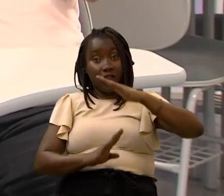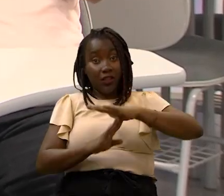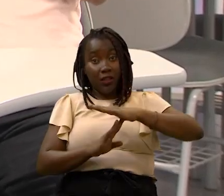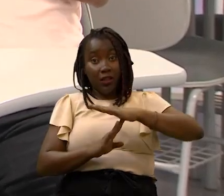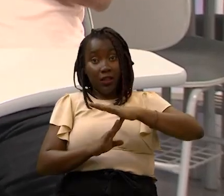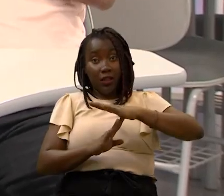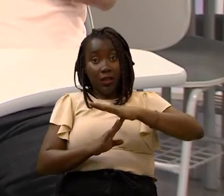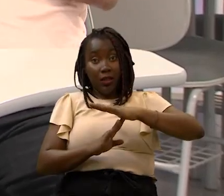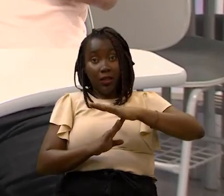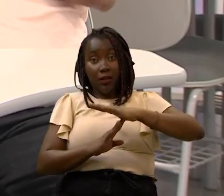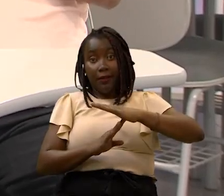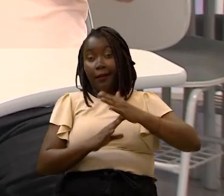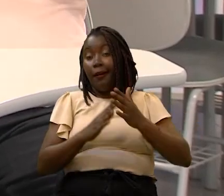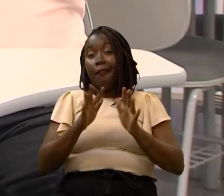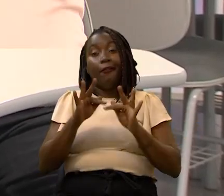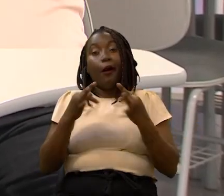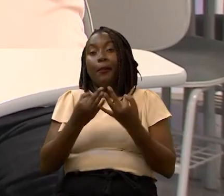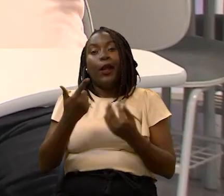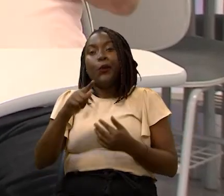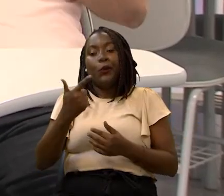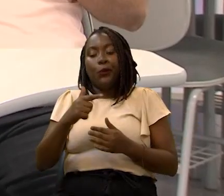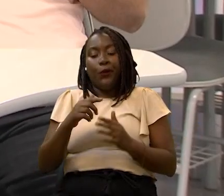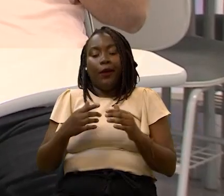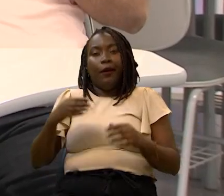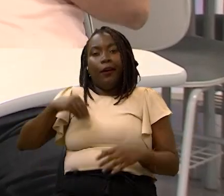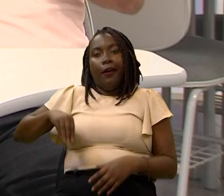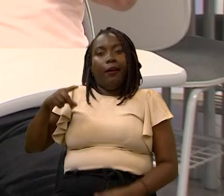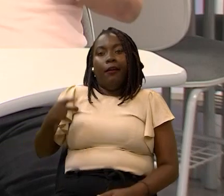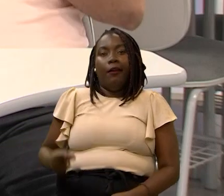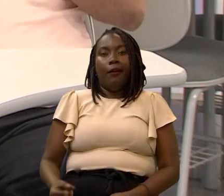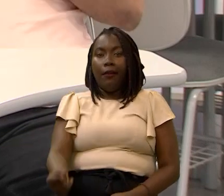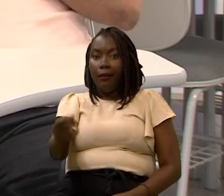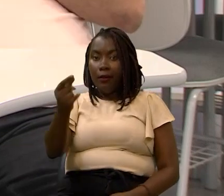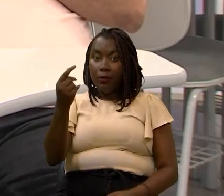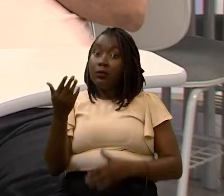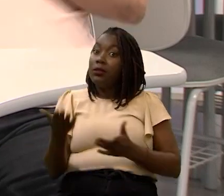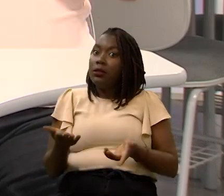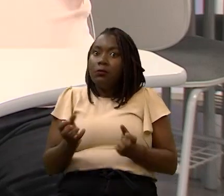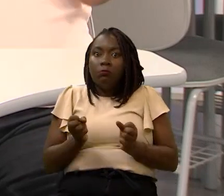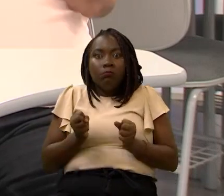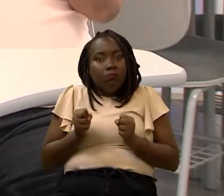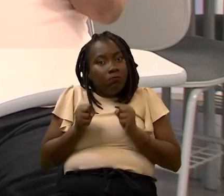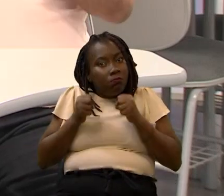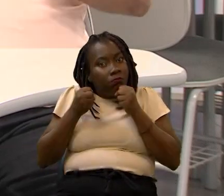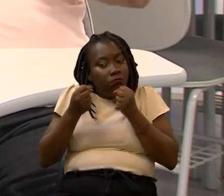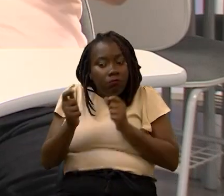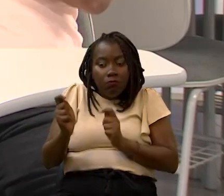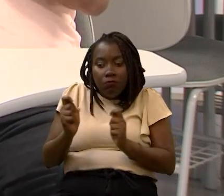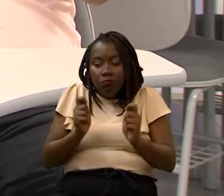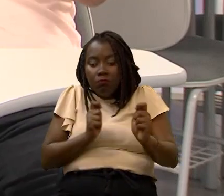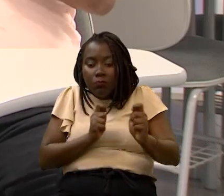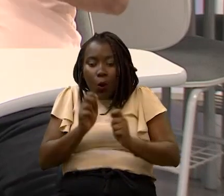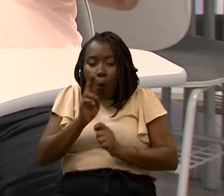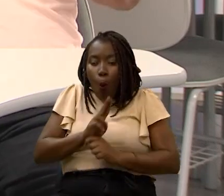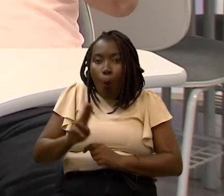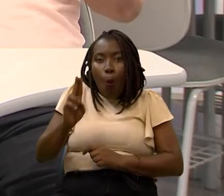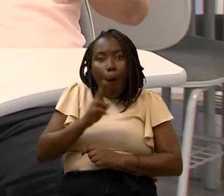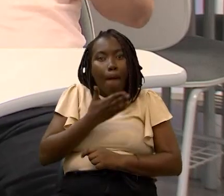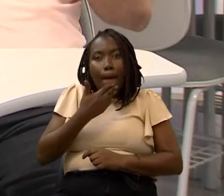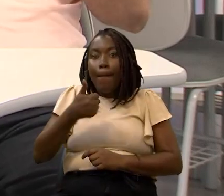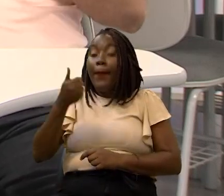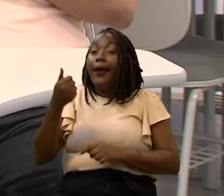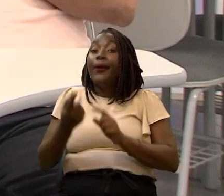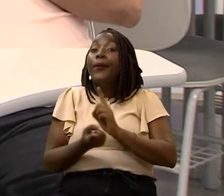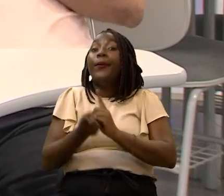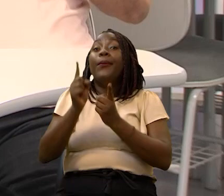é limitada, a família não tem renda infinita, então ela tem que dar o melhor uso possível para a